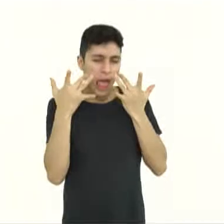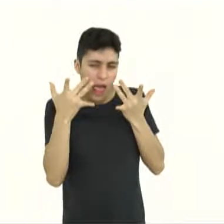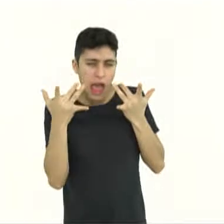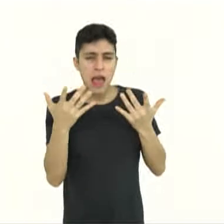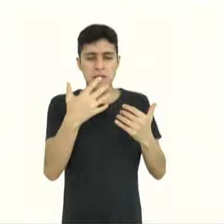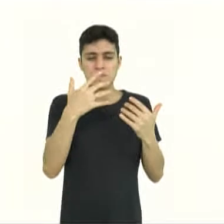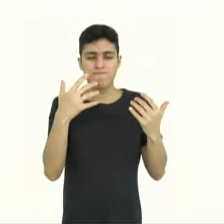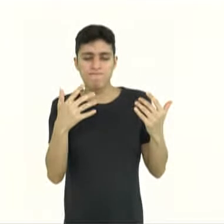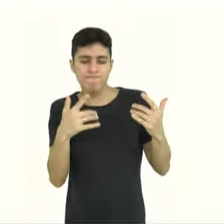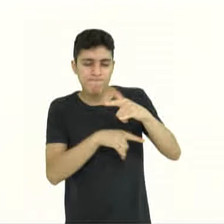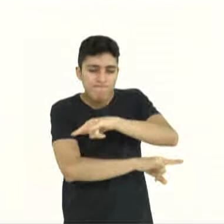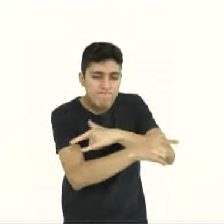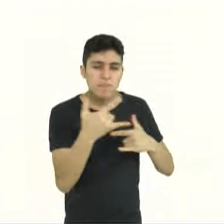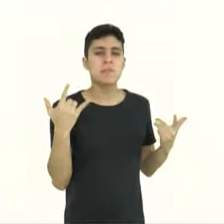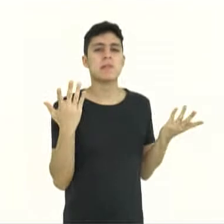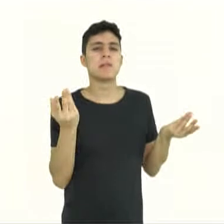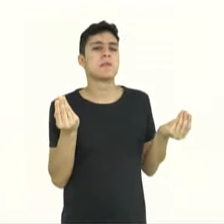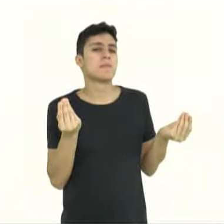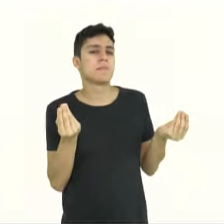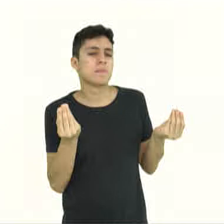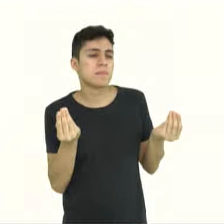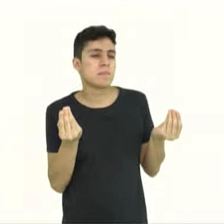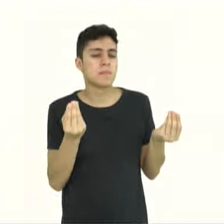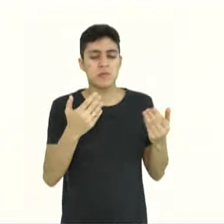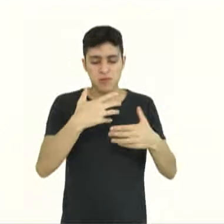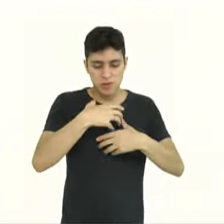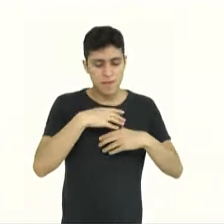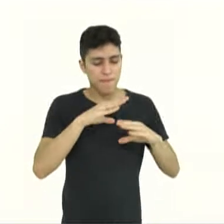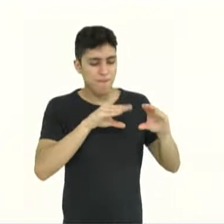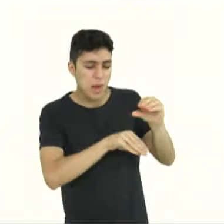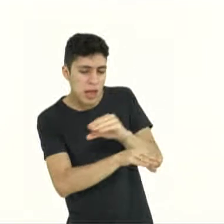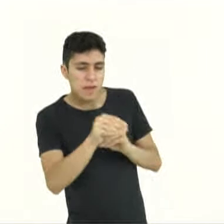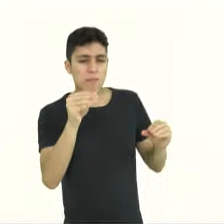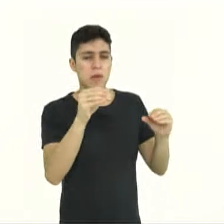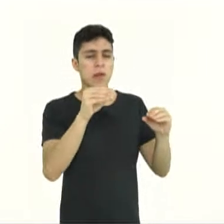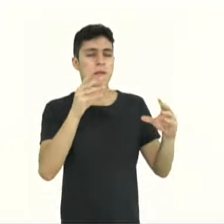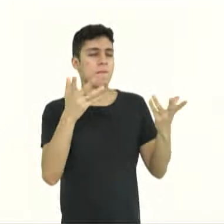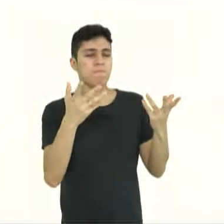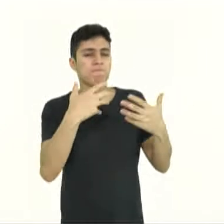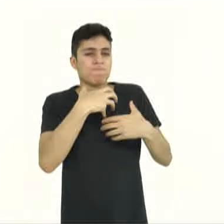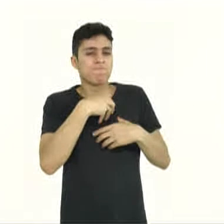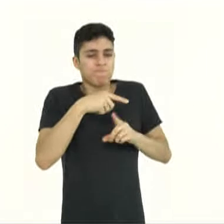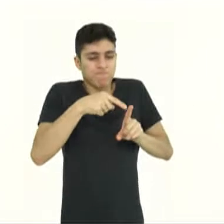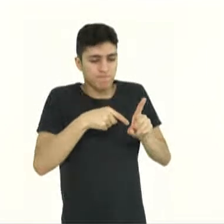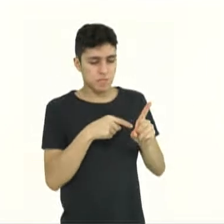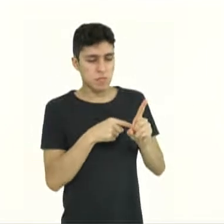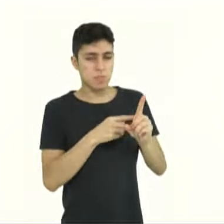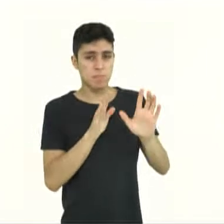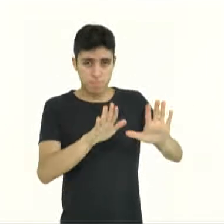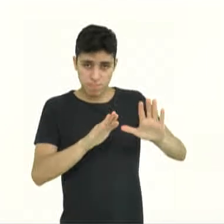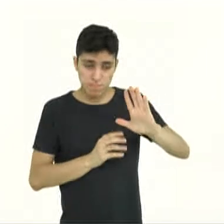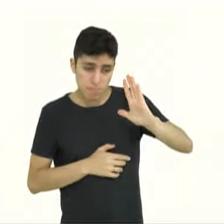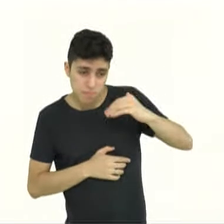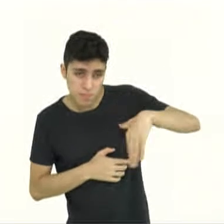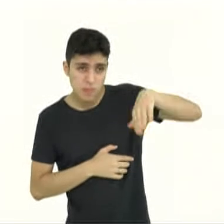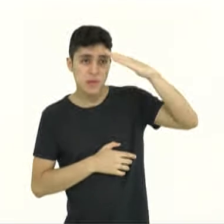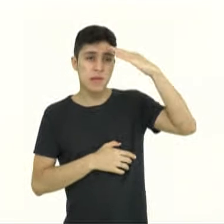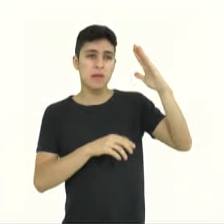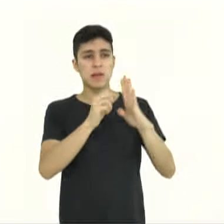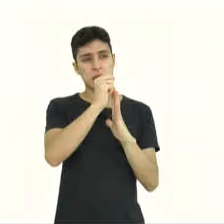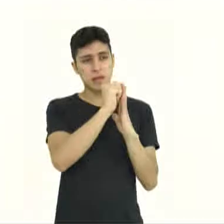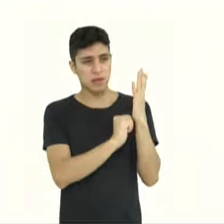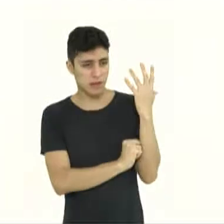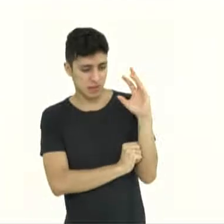tipos de técnicas para o teatro de animação e manipulação de bonecos no teatro. Entretanto, os mais comuns são a